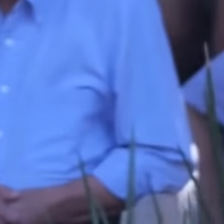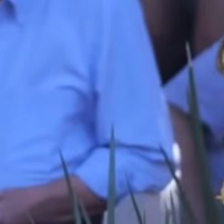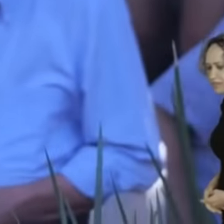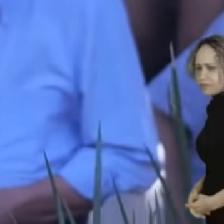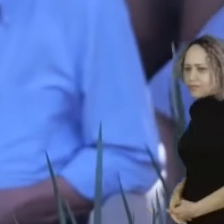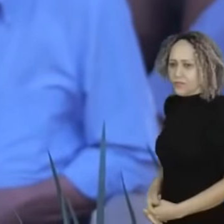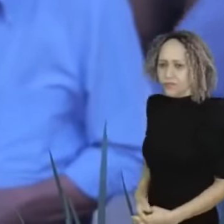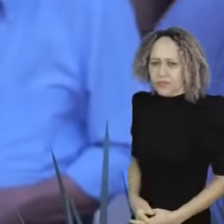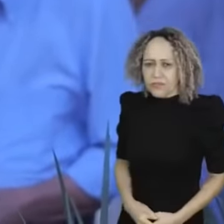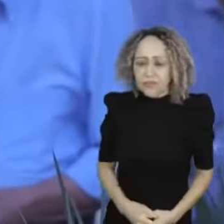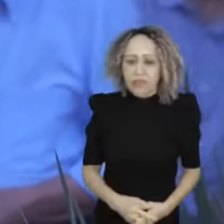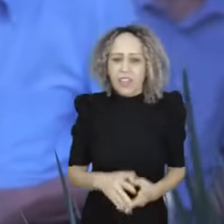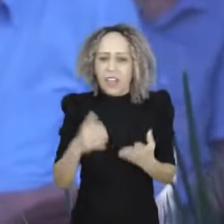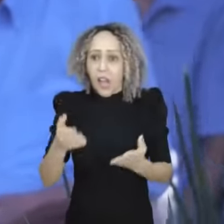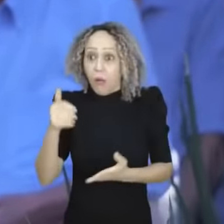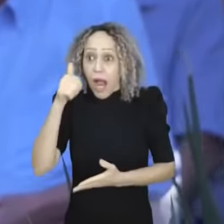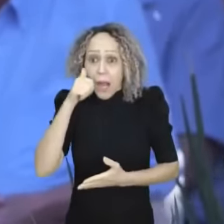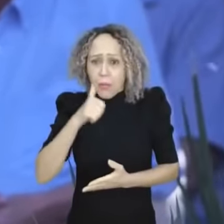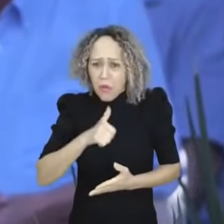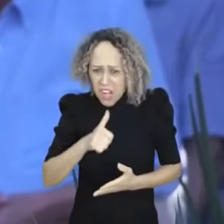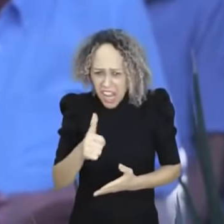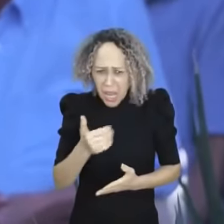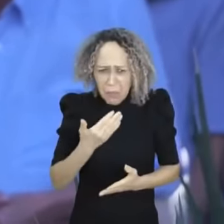para o homem para fazer as coisas.